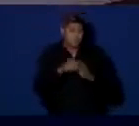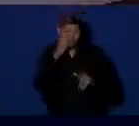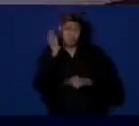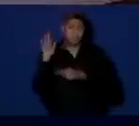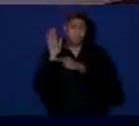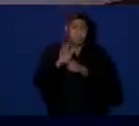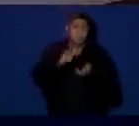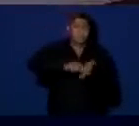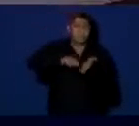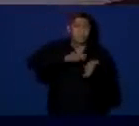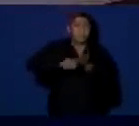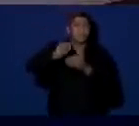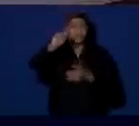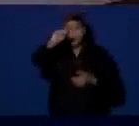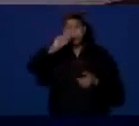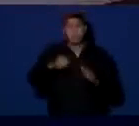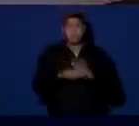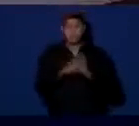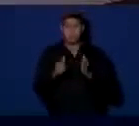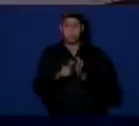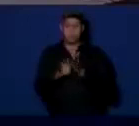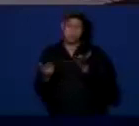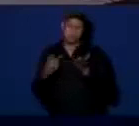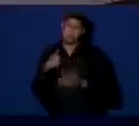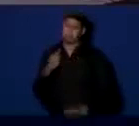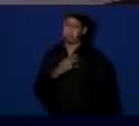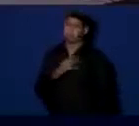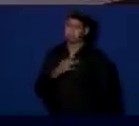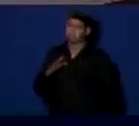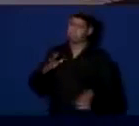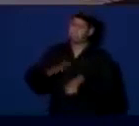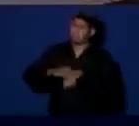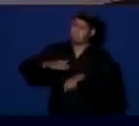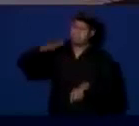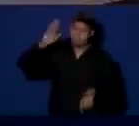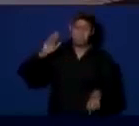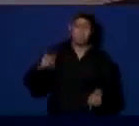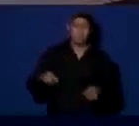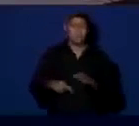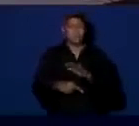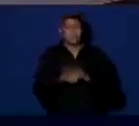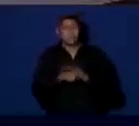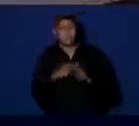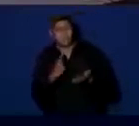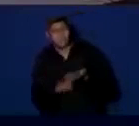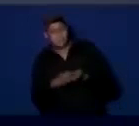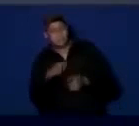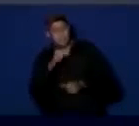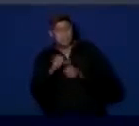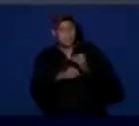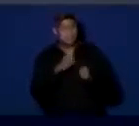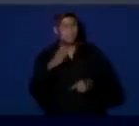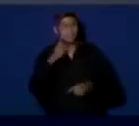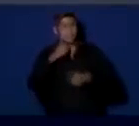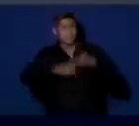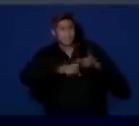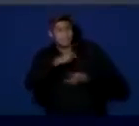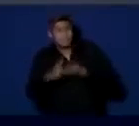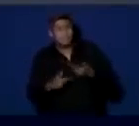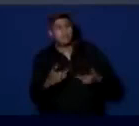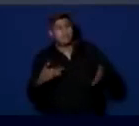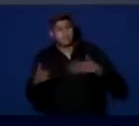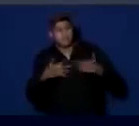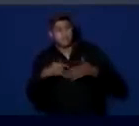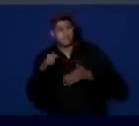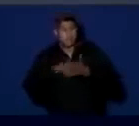assessores escrevendo contrassensos no jornal, e fico com muito mais medo em relação à agenda da reforma trabalhista, flexibilidade